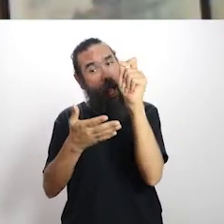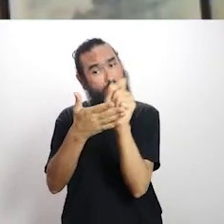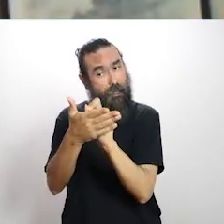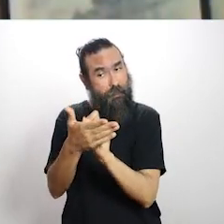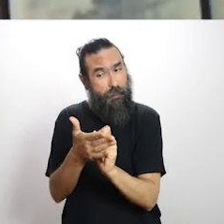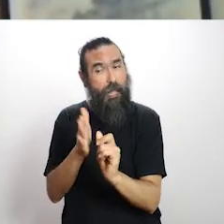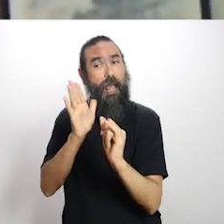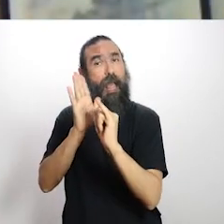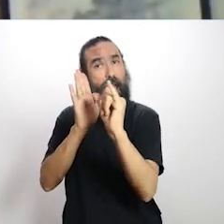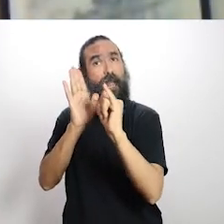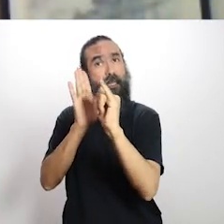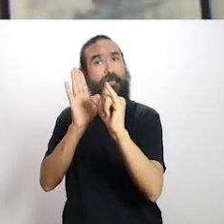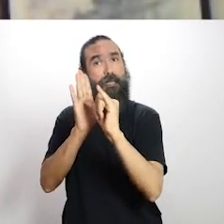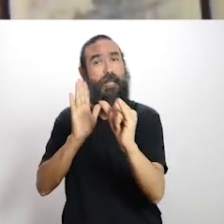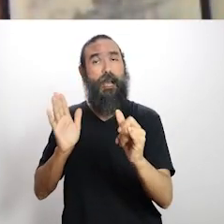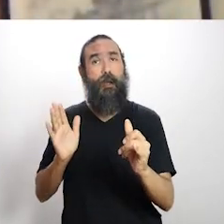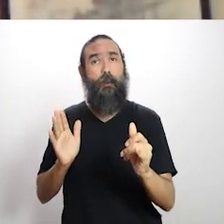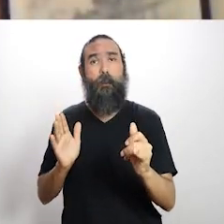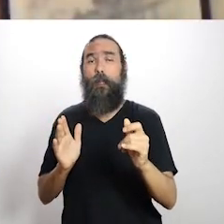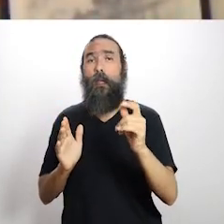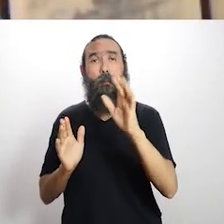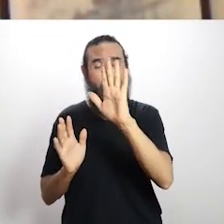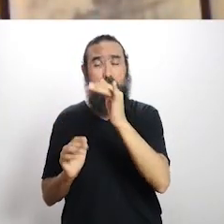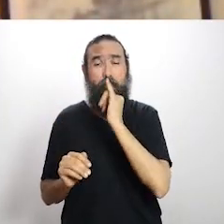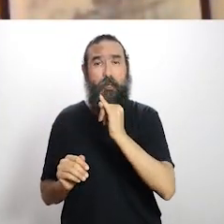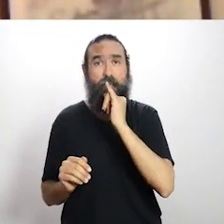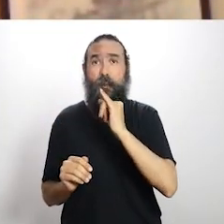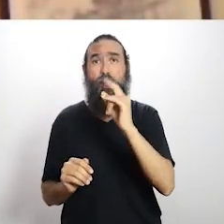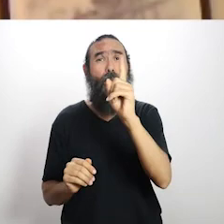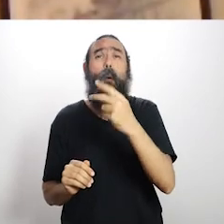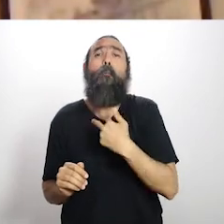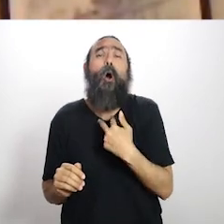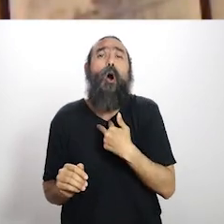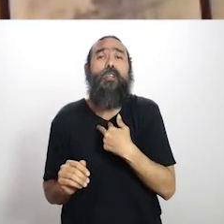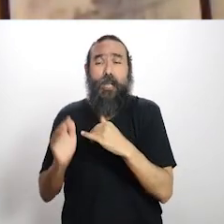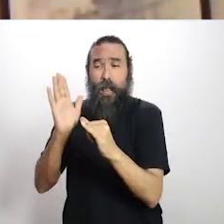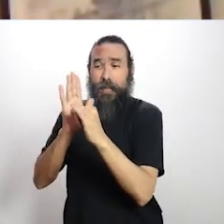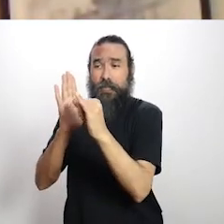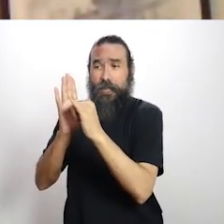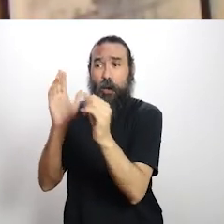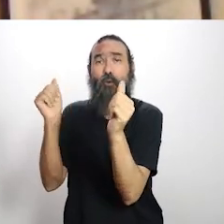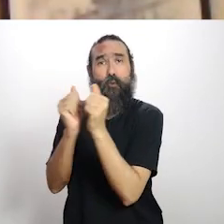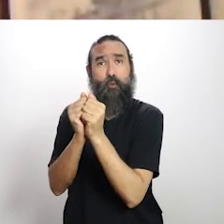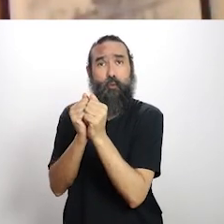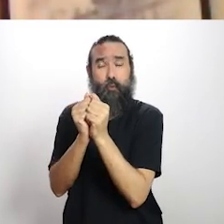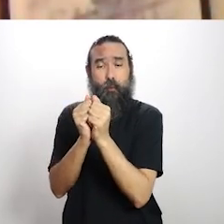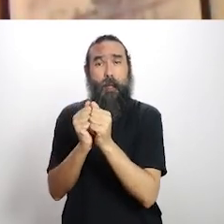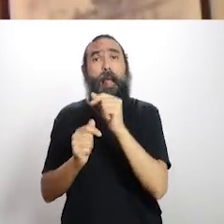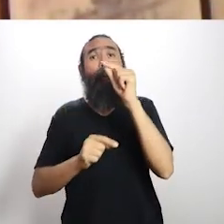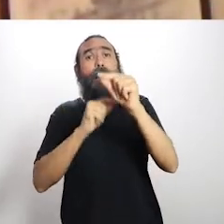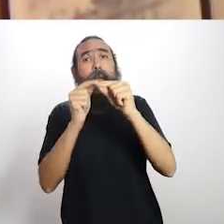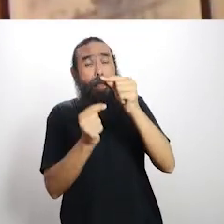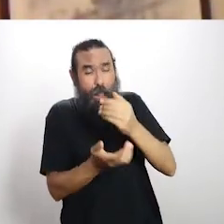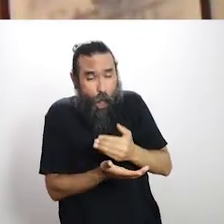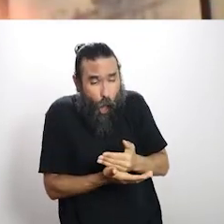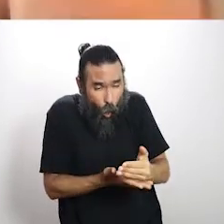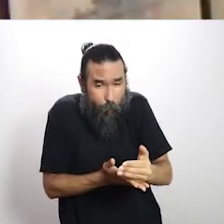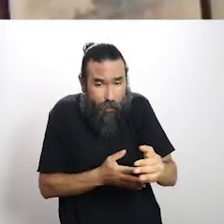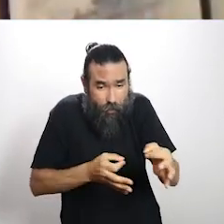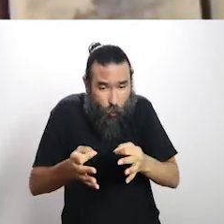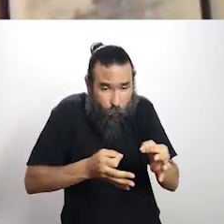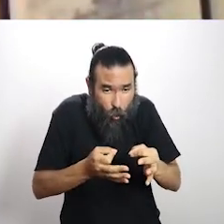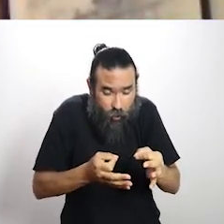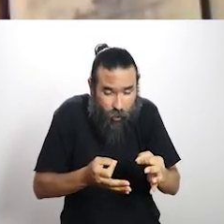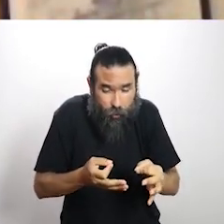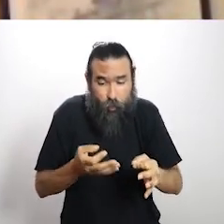categorias diferentes também a gente pode aproveitar esse momento pra estimular processos criativos lembro que uma